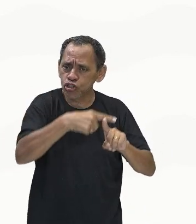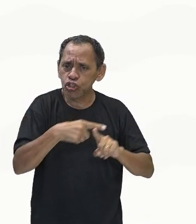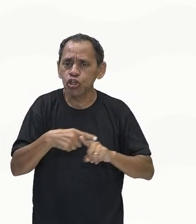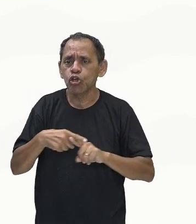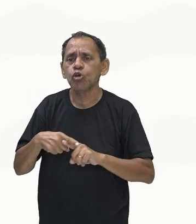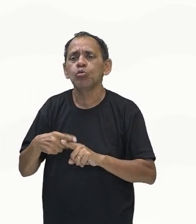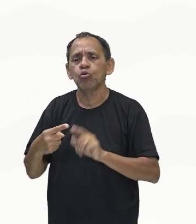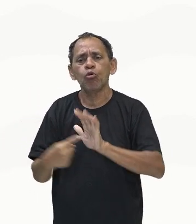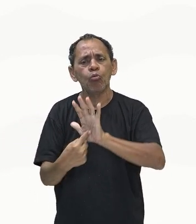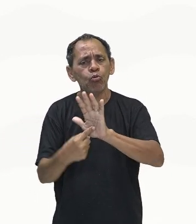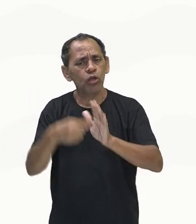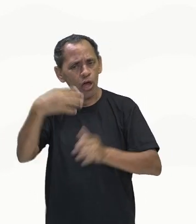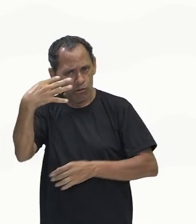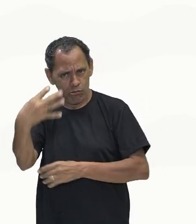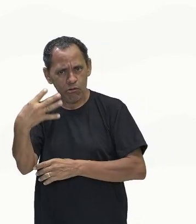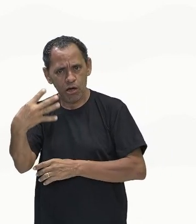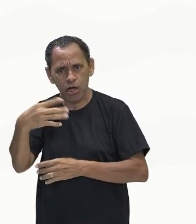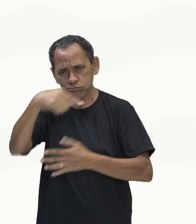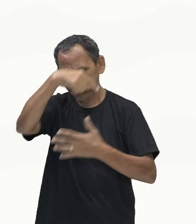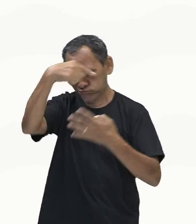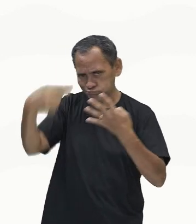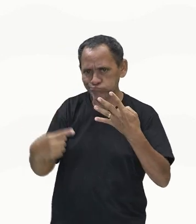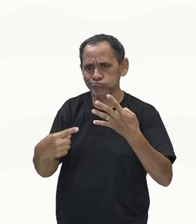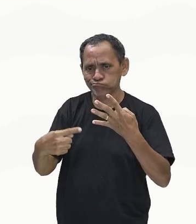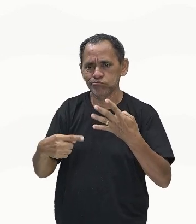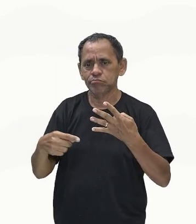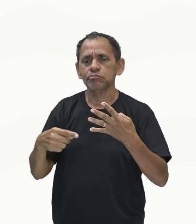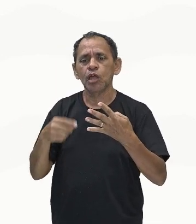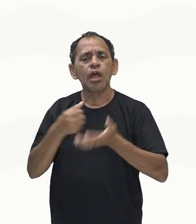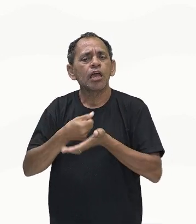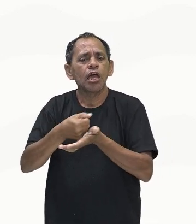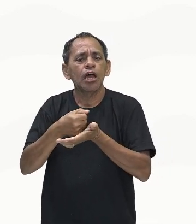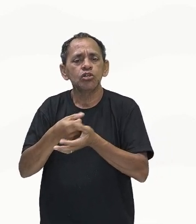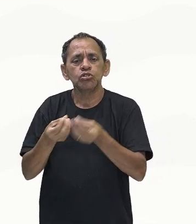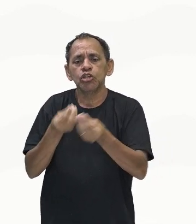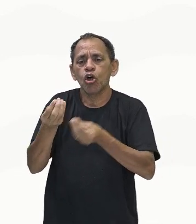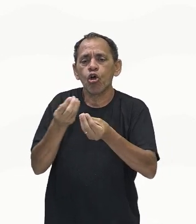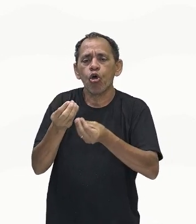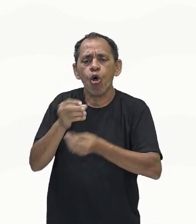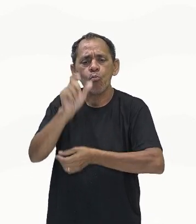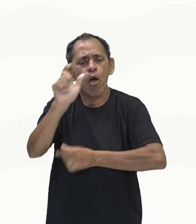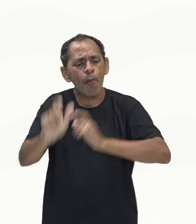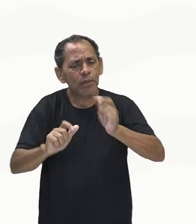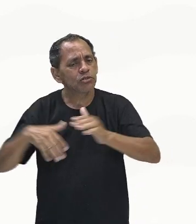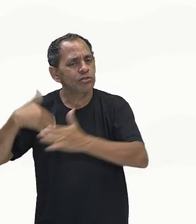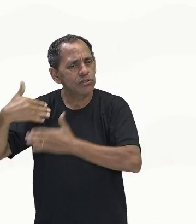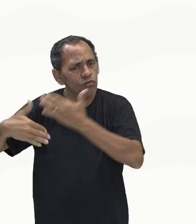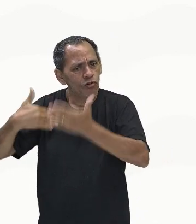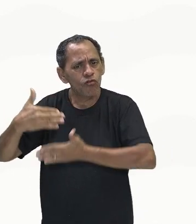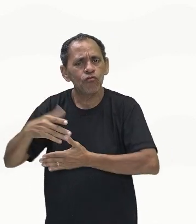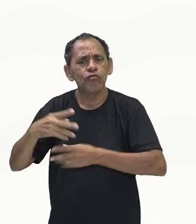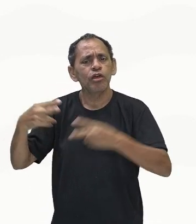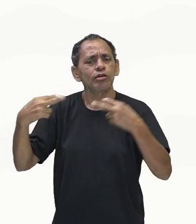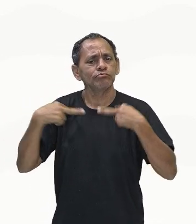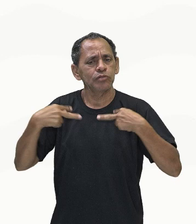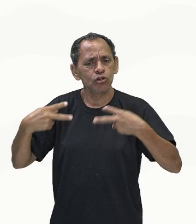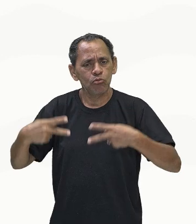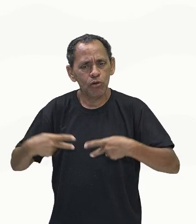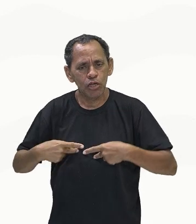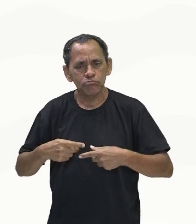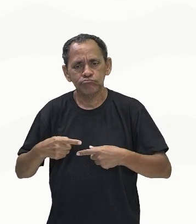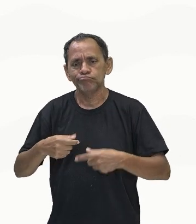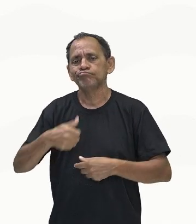habilidades socioemocionais que ajudam muito, né, a pessoa a se desenvolver enquanto ser humano, né? Que a primeira delas é